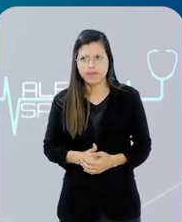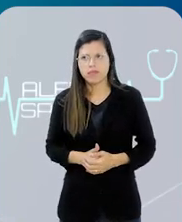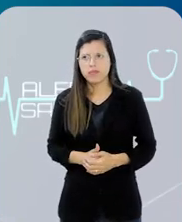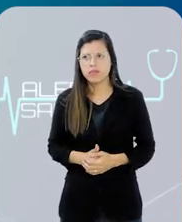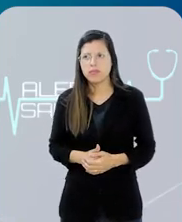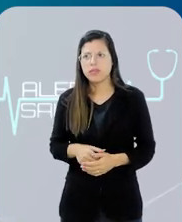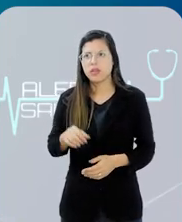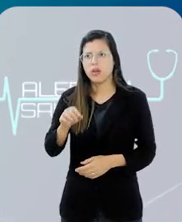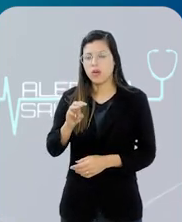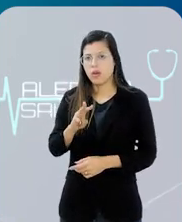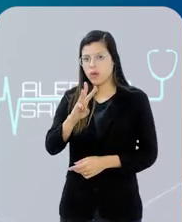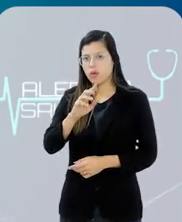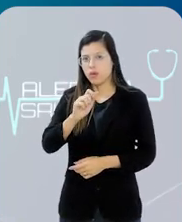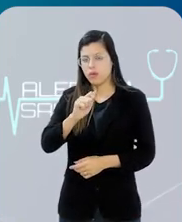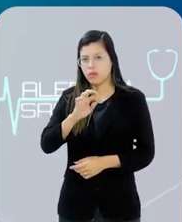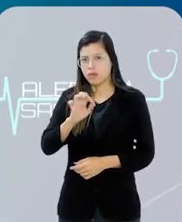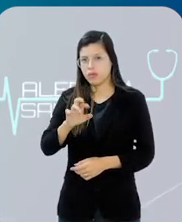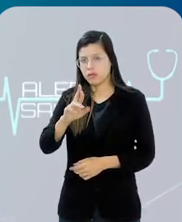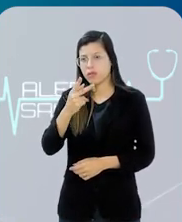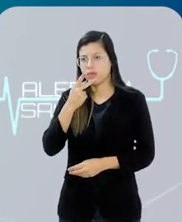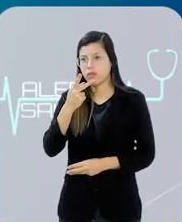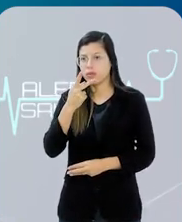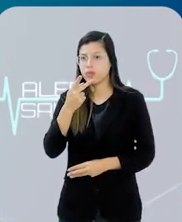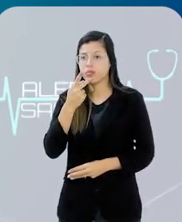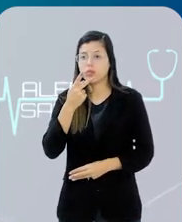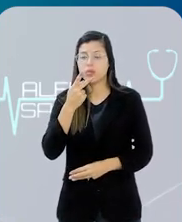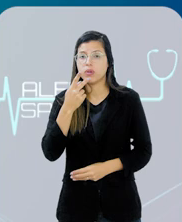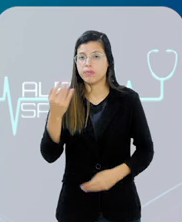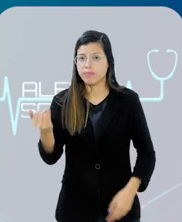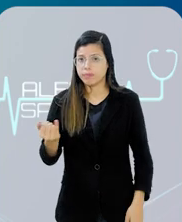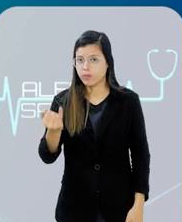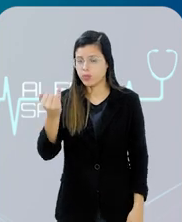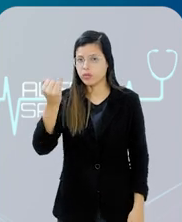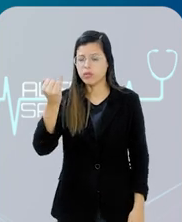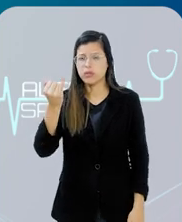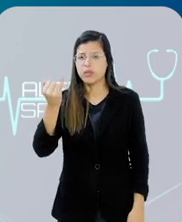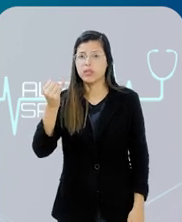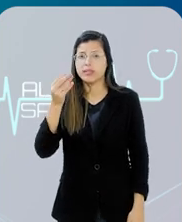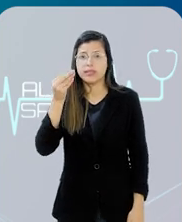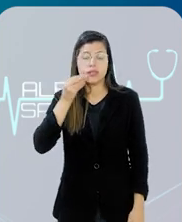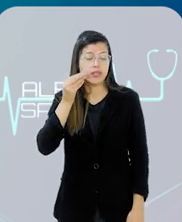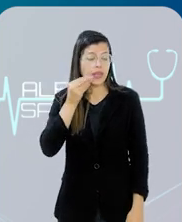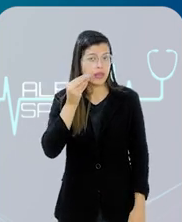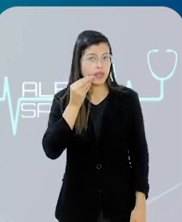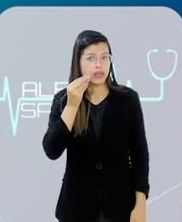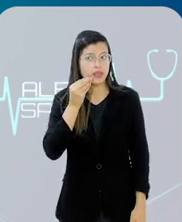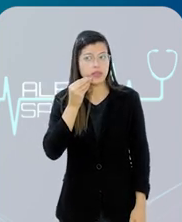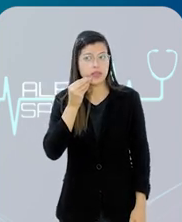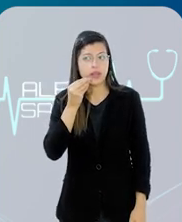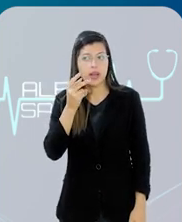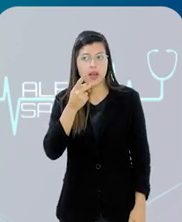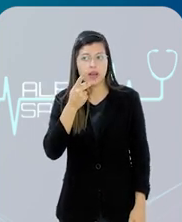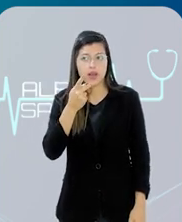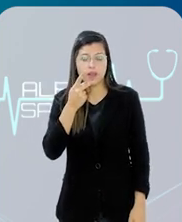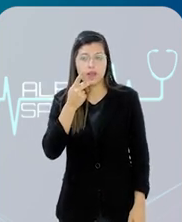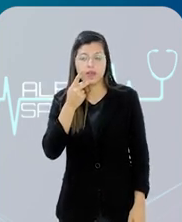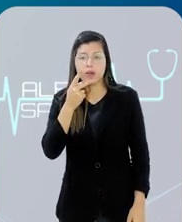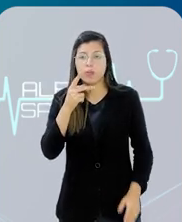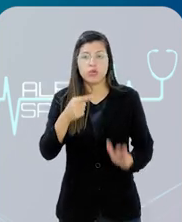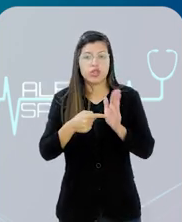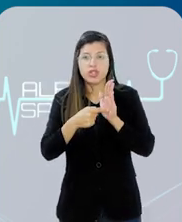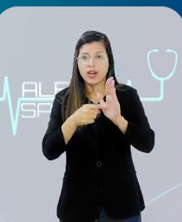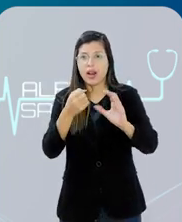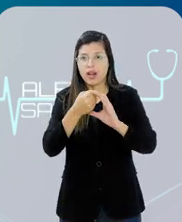Como o Dr. Walter falou, acho que é extremamente importante a gente tentar definir.